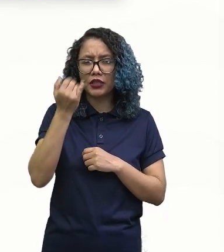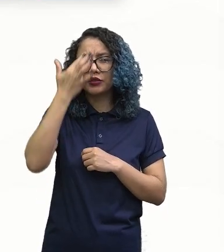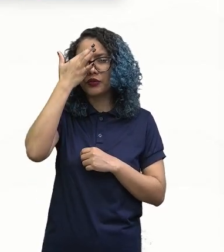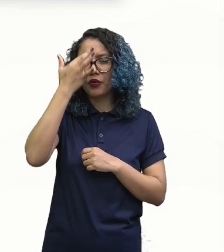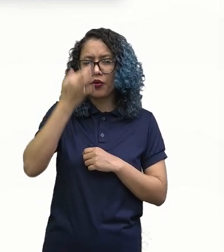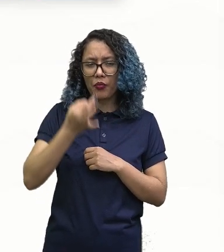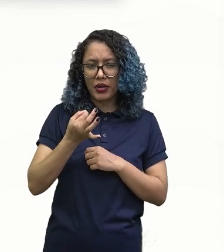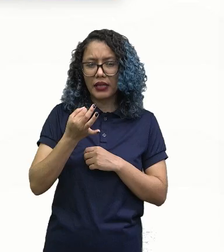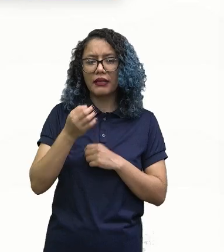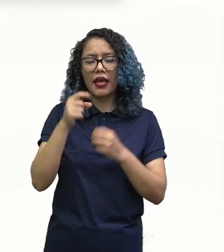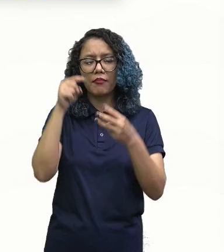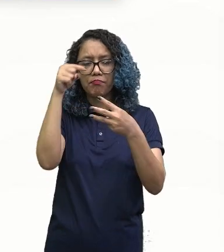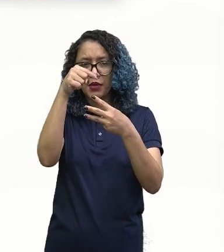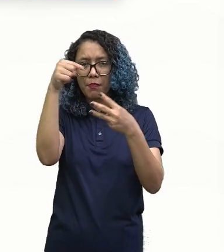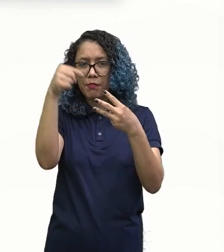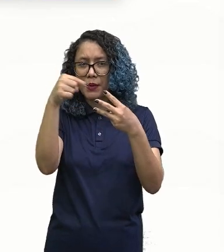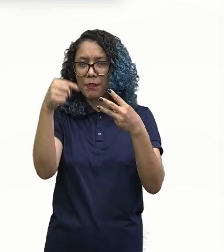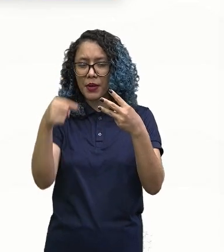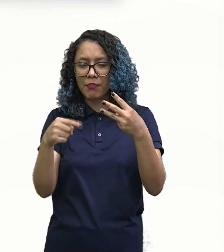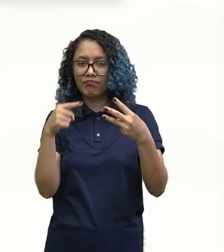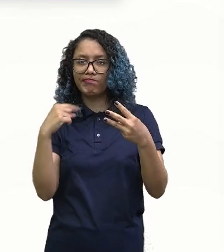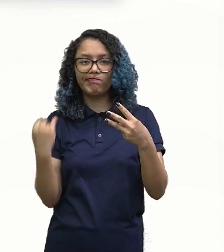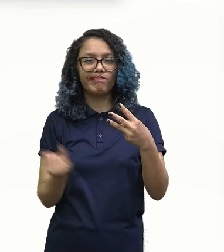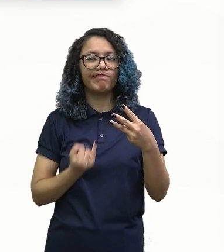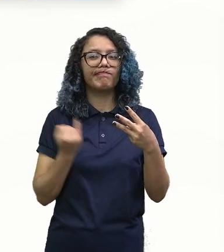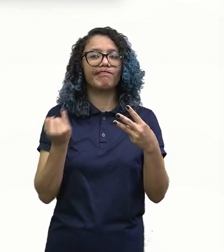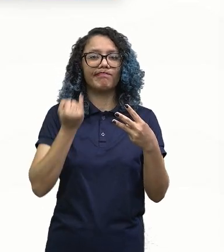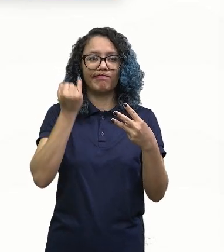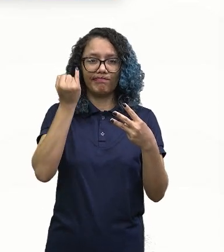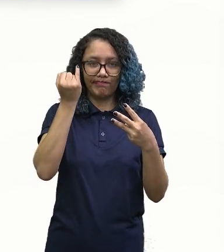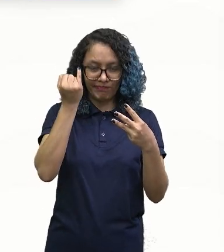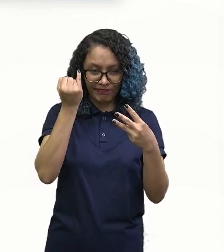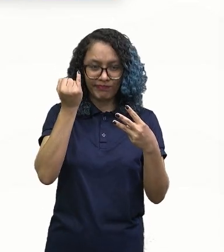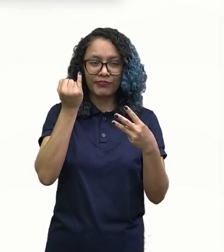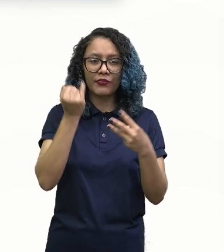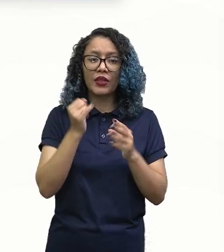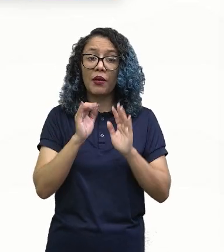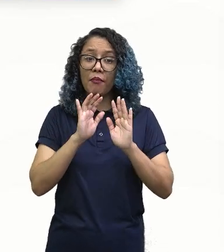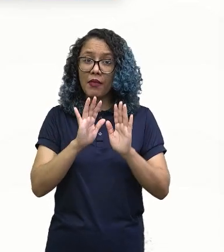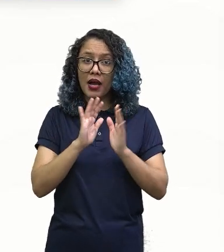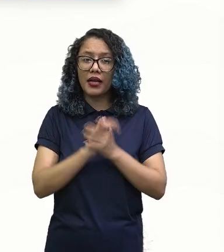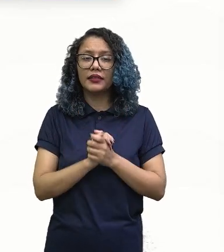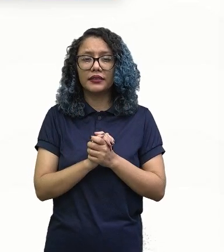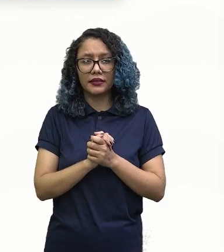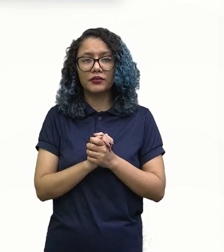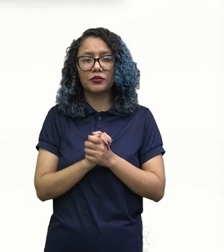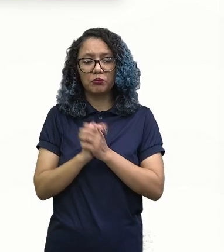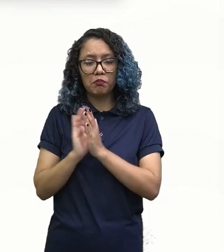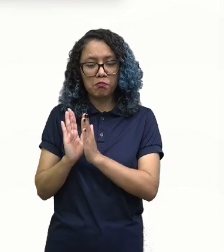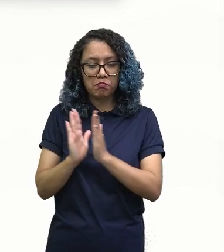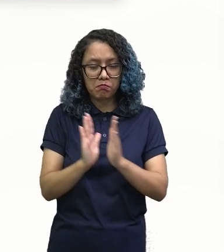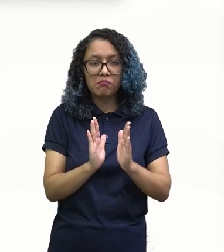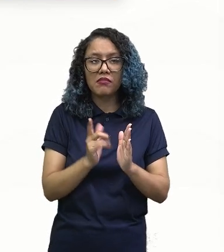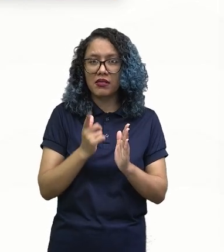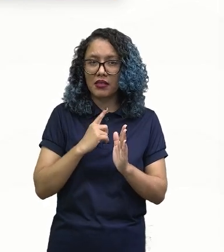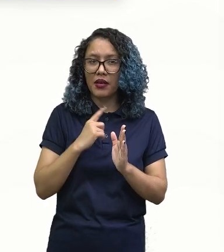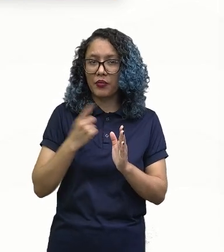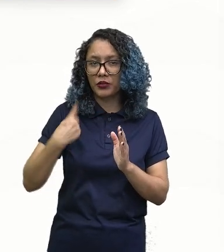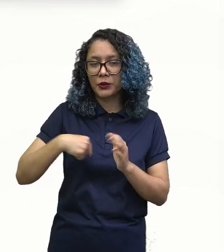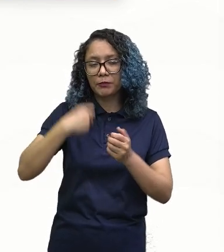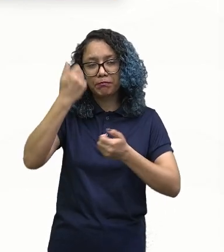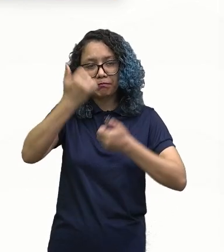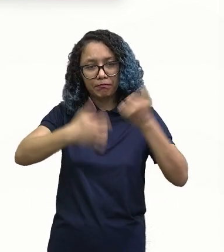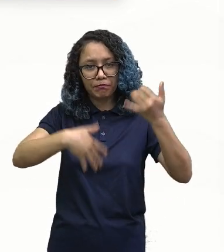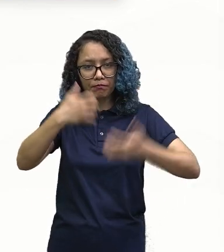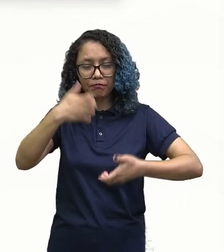entender essas 3 áreas importantes aí. Claro que nós vamos ter um momento para falar delas. Aí você também